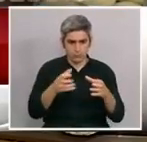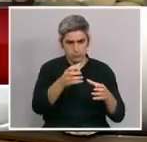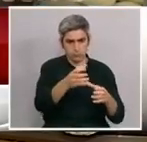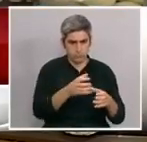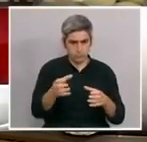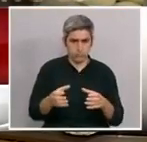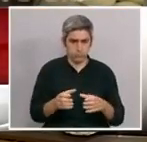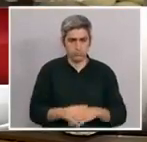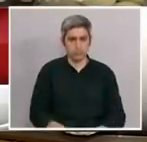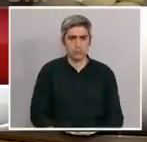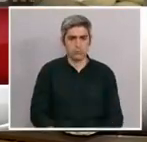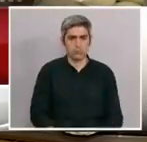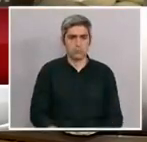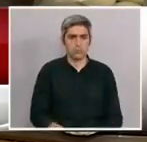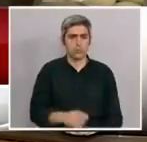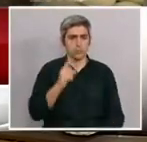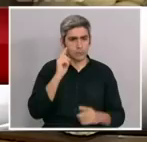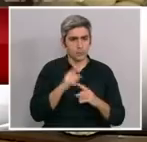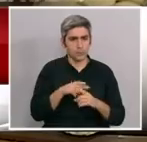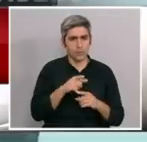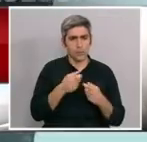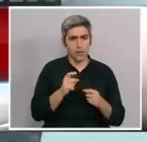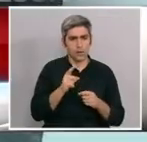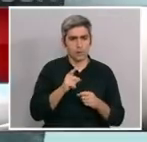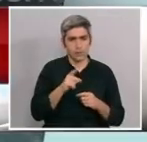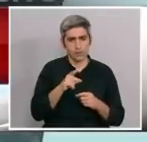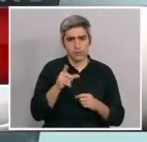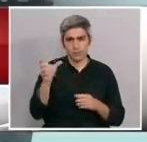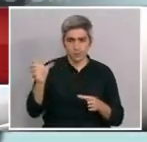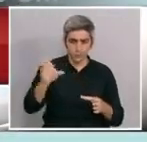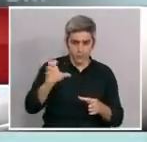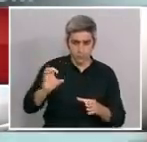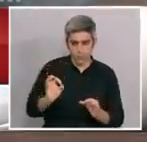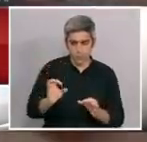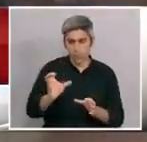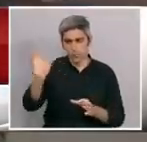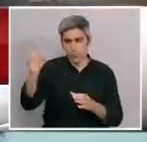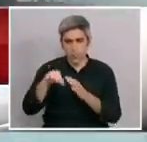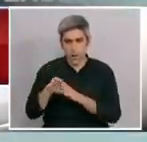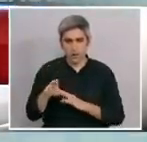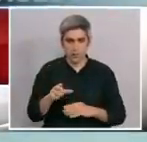Que era para não poderem utilizar, gastar mais comida. Mais que aquilo que ela queria.